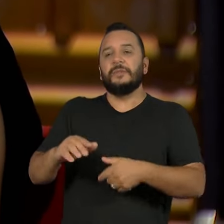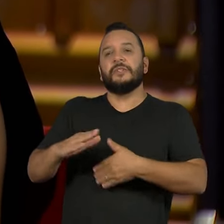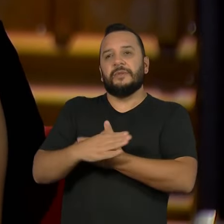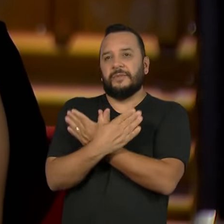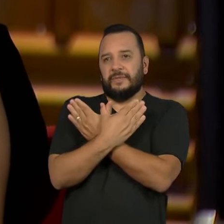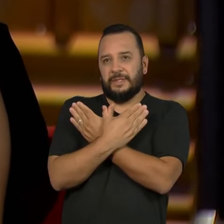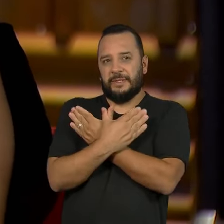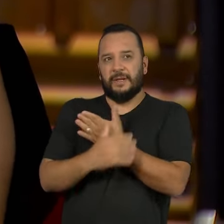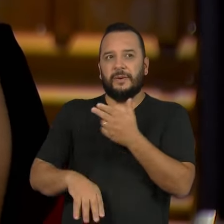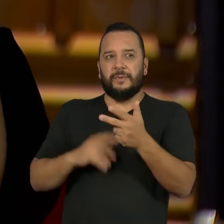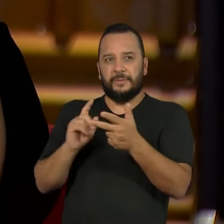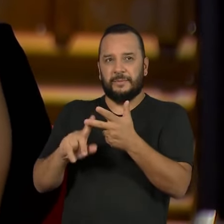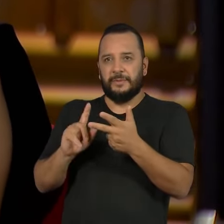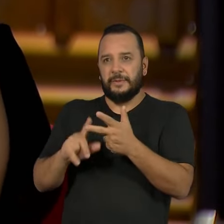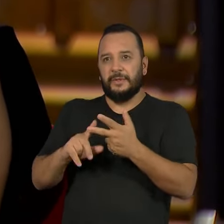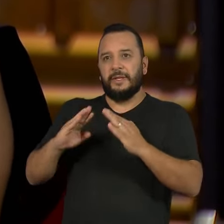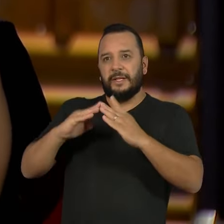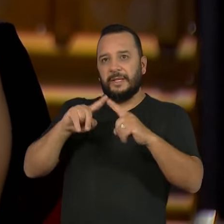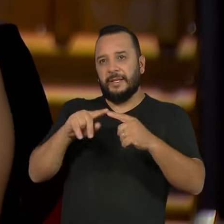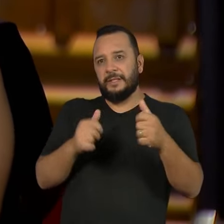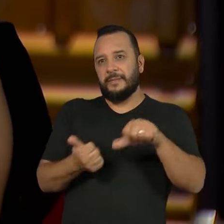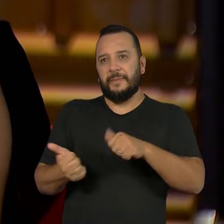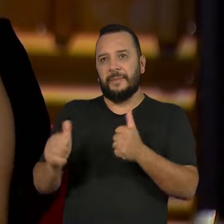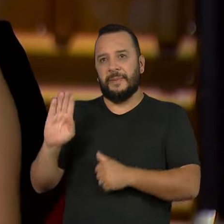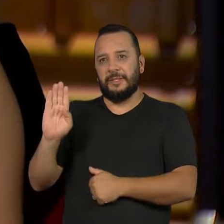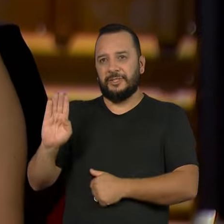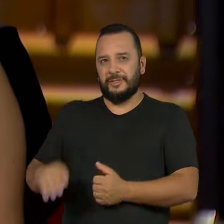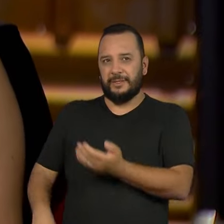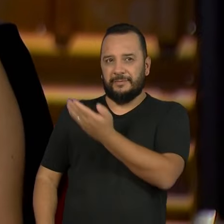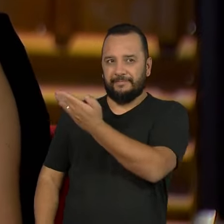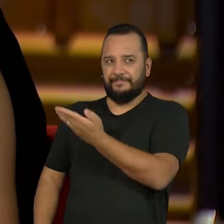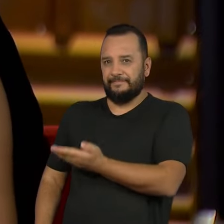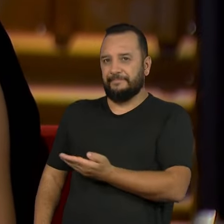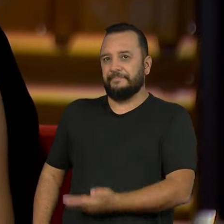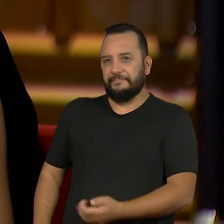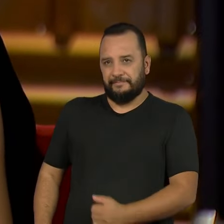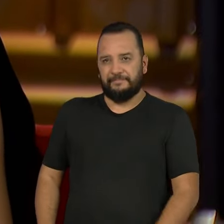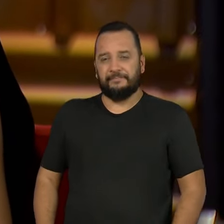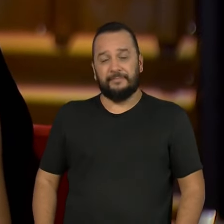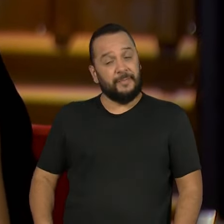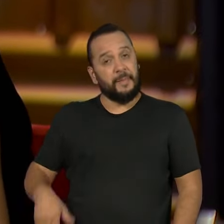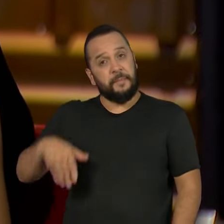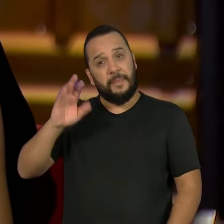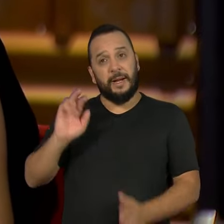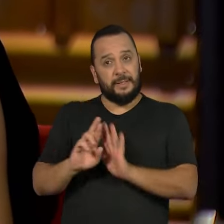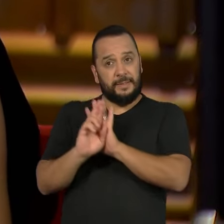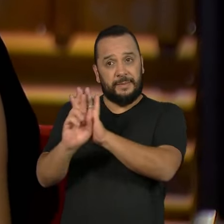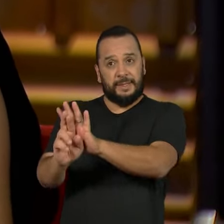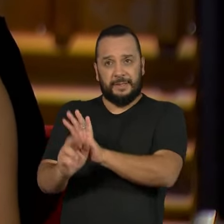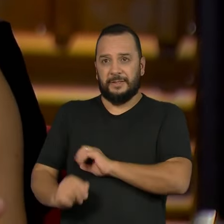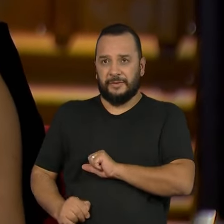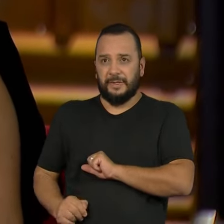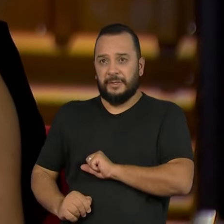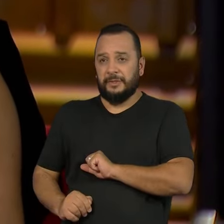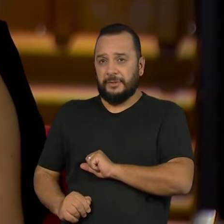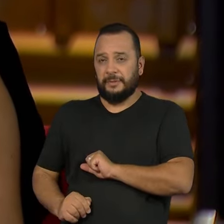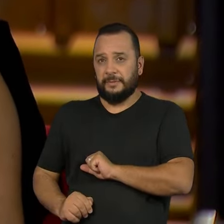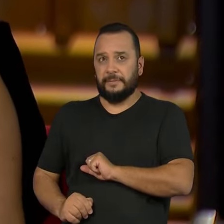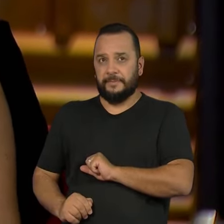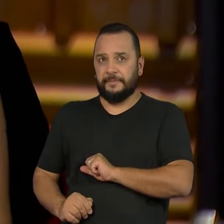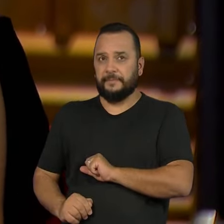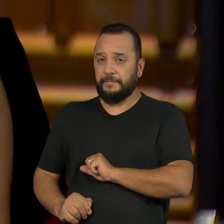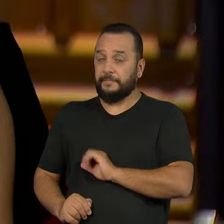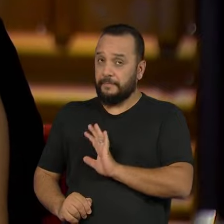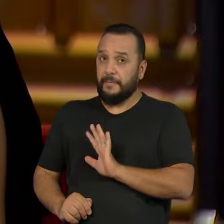de Deus e o e as igrejas Batistas Batistas então a gente tá sempre e ao passo que na na sociedade